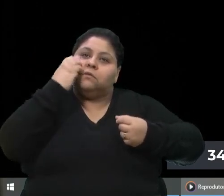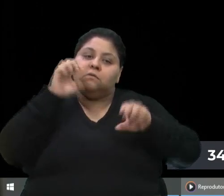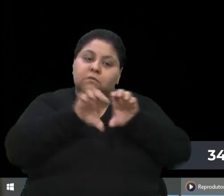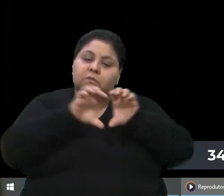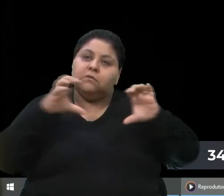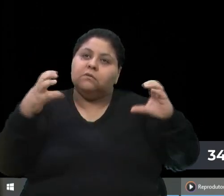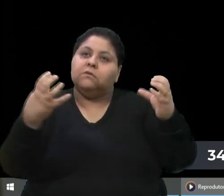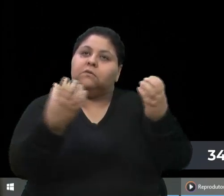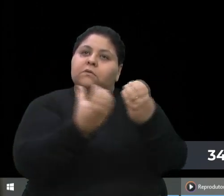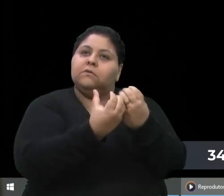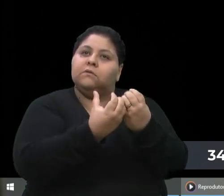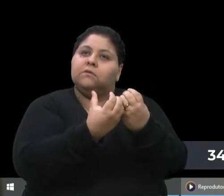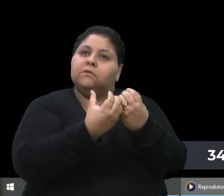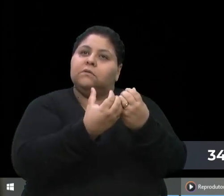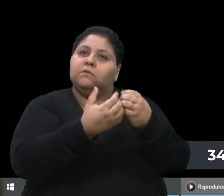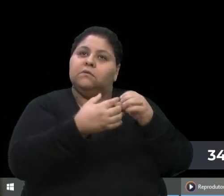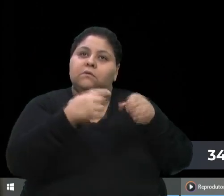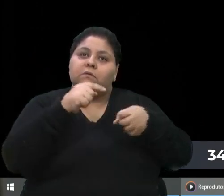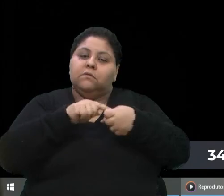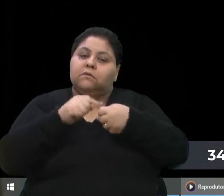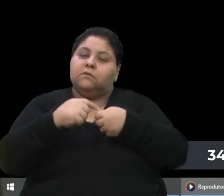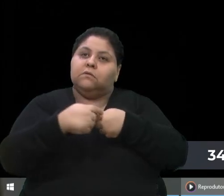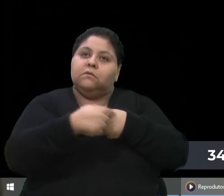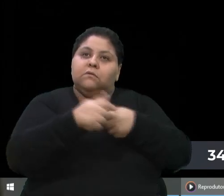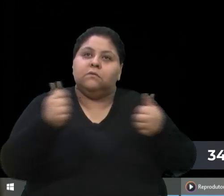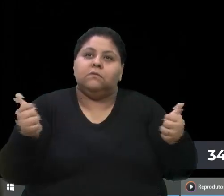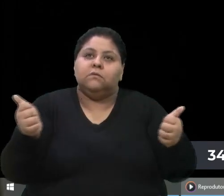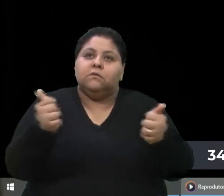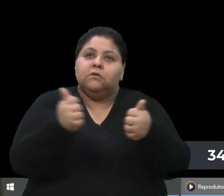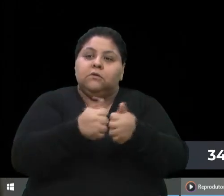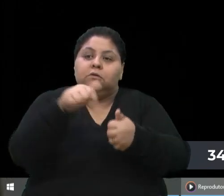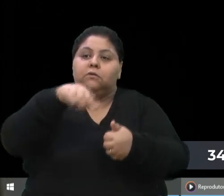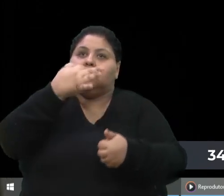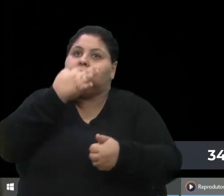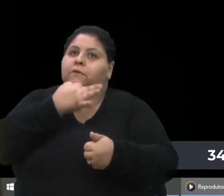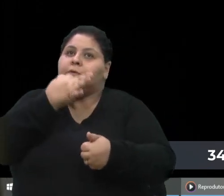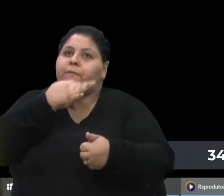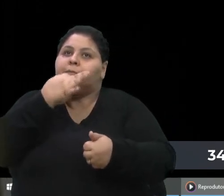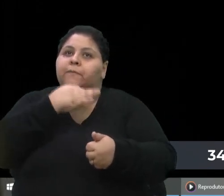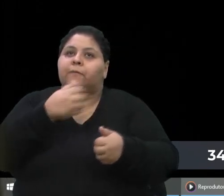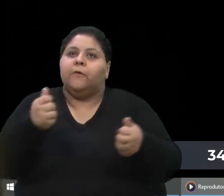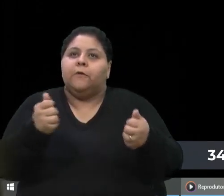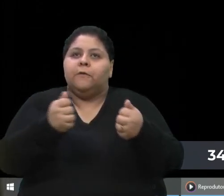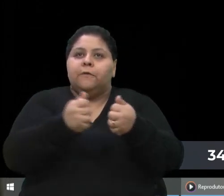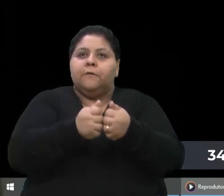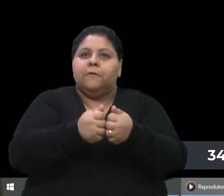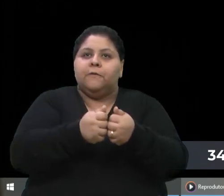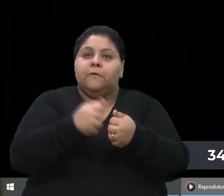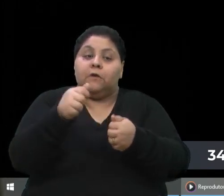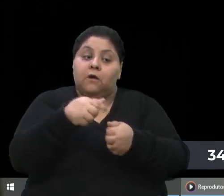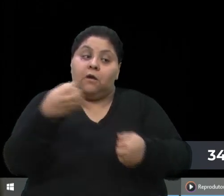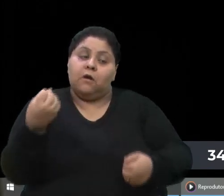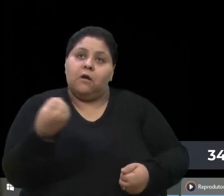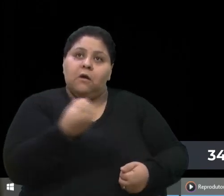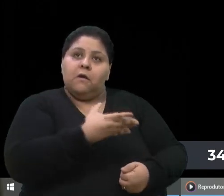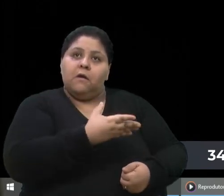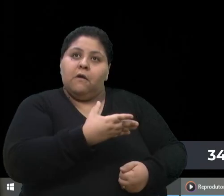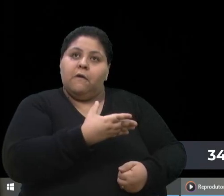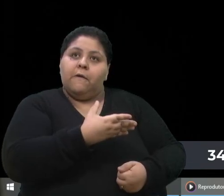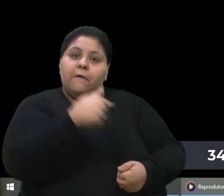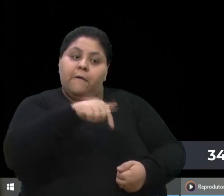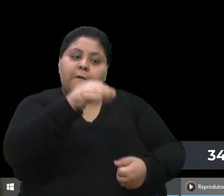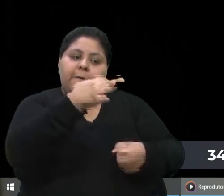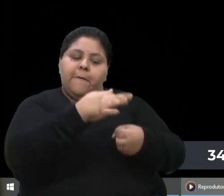diria praticamente uma cidade, juntamente com Caxias do Sul. Lidiane, fala um pouquinho dessa novidade que chega aqui na comunidade de